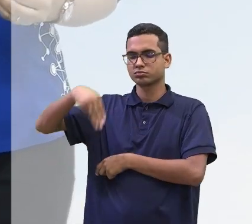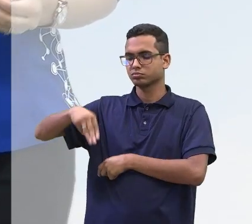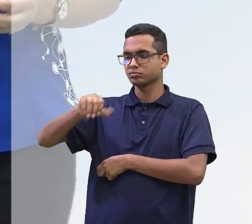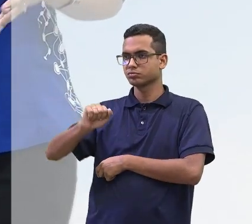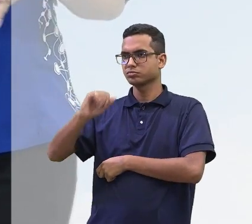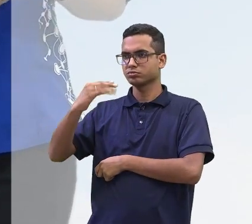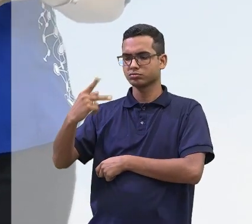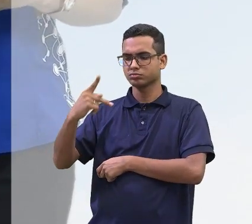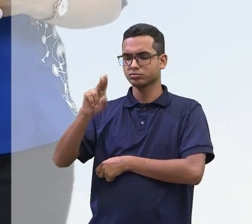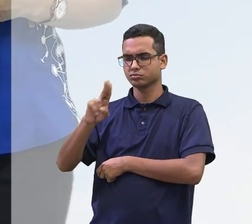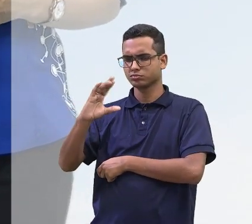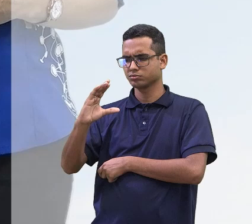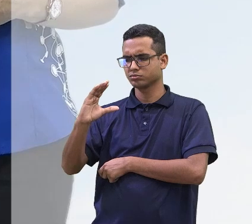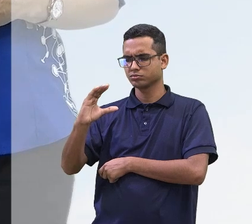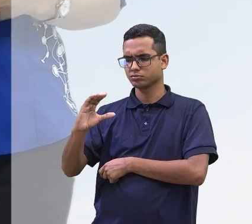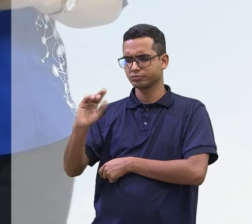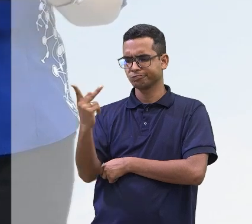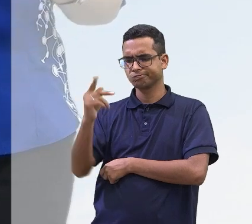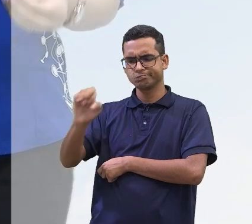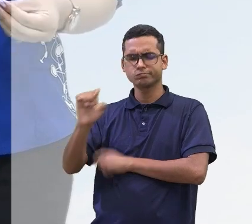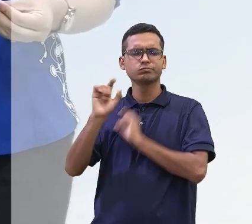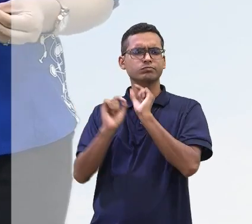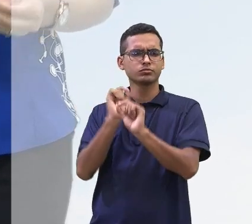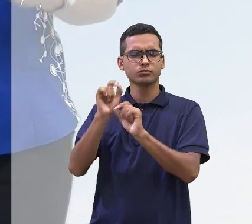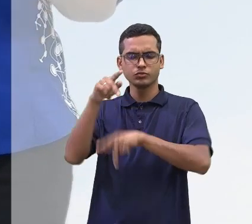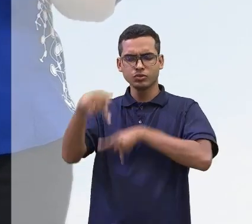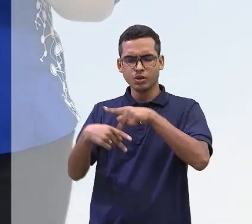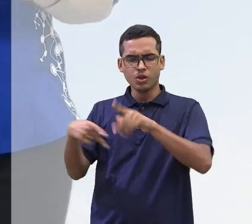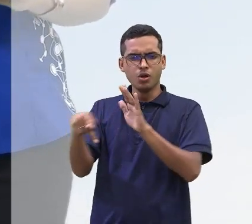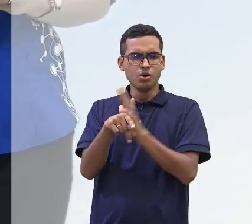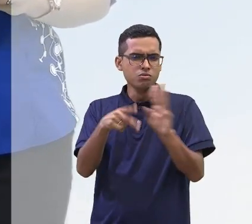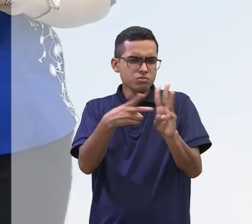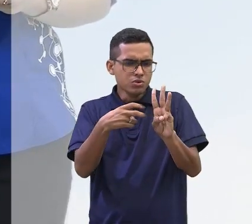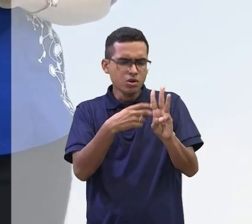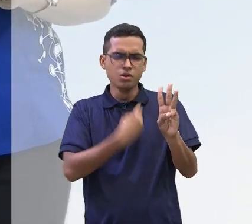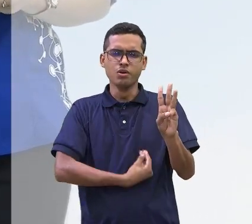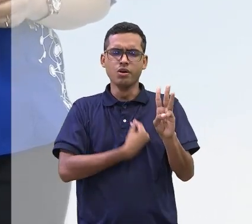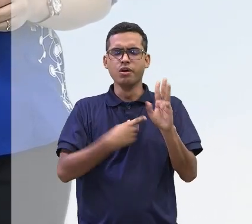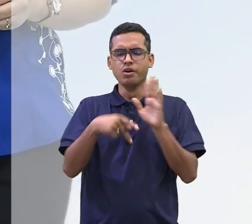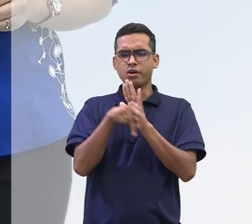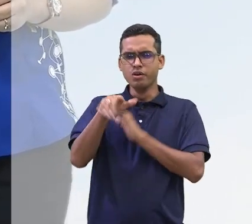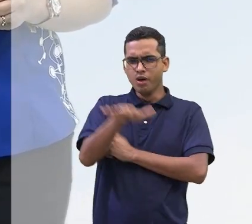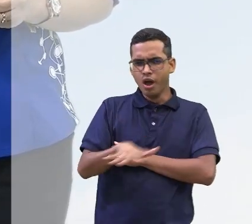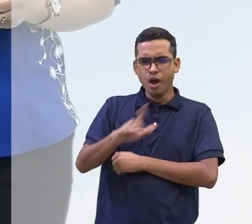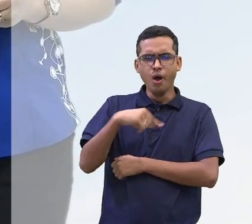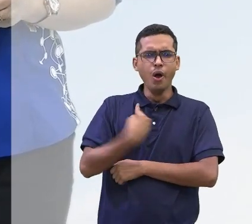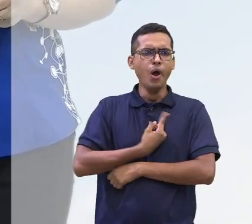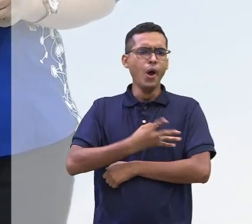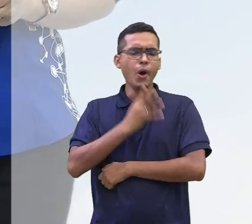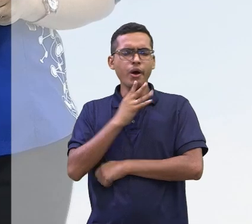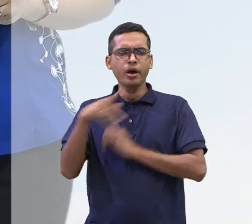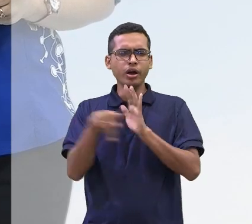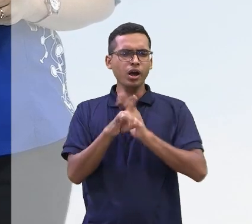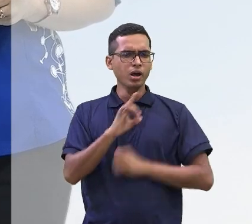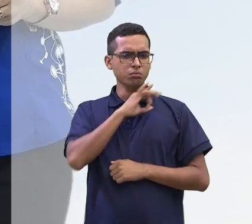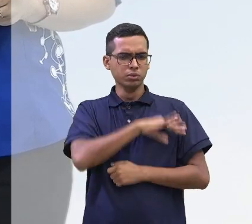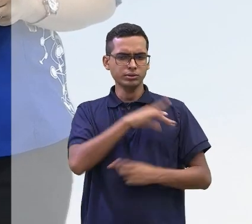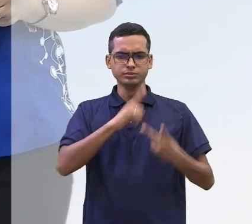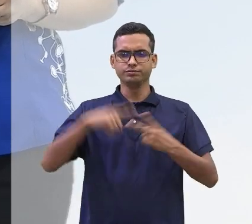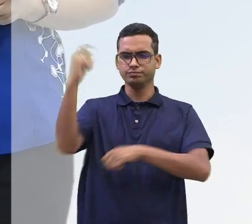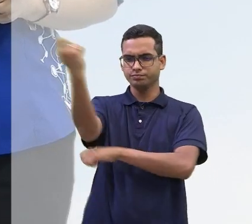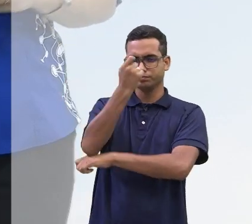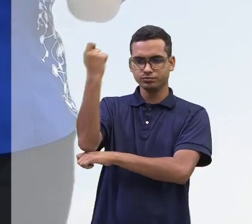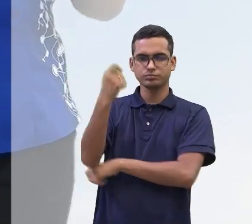Pois bem, o povo Mapuche era um povo indígena que habitava as regiões que hoje nós conhecemos como Chile e